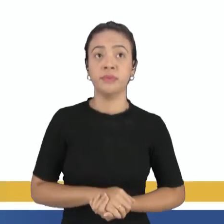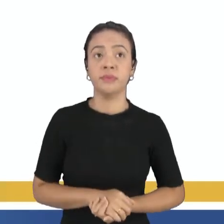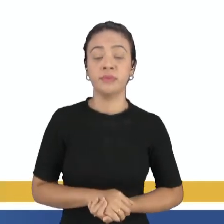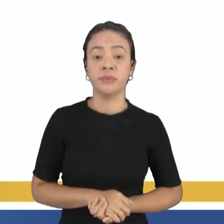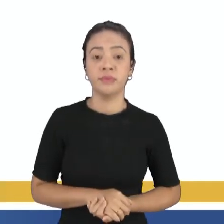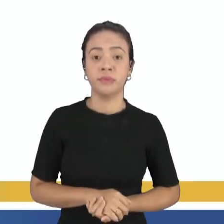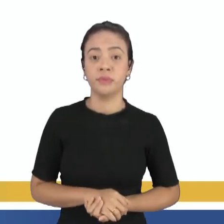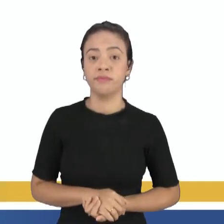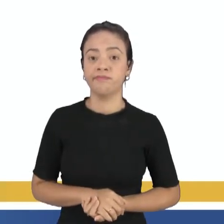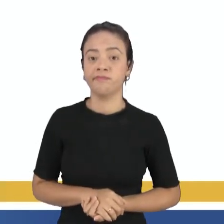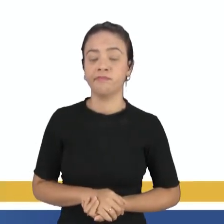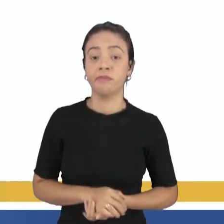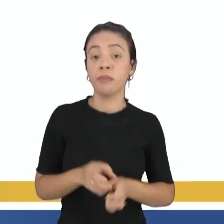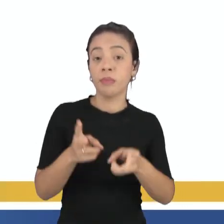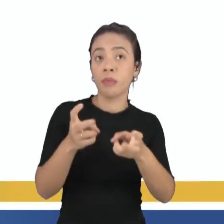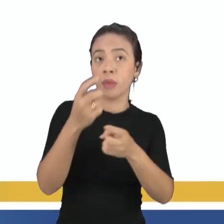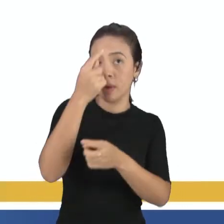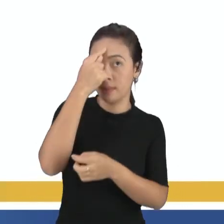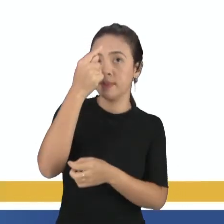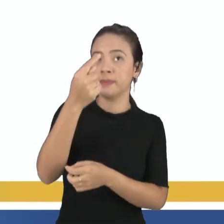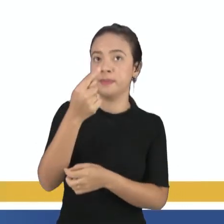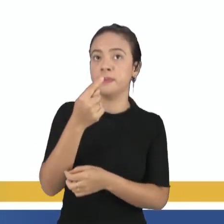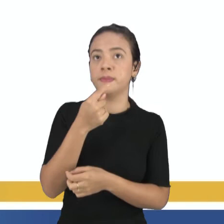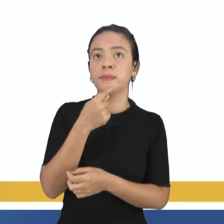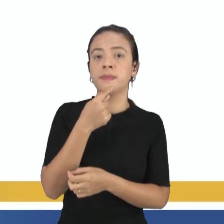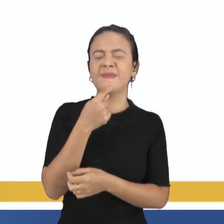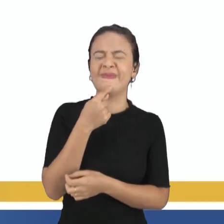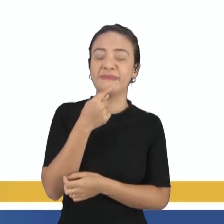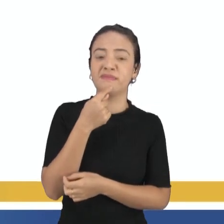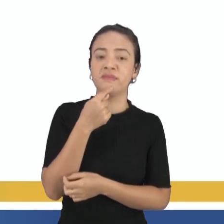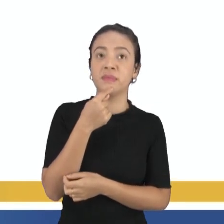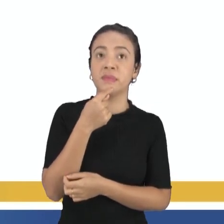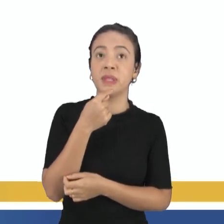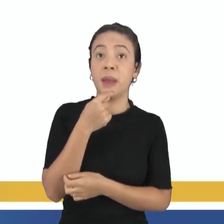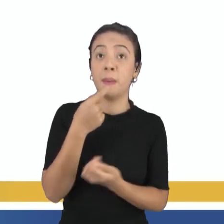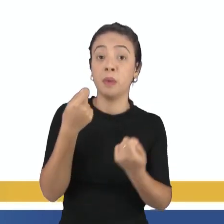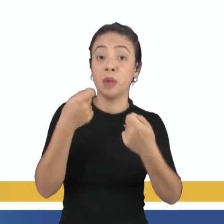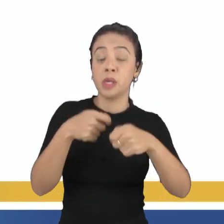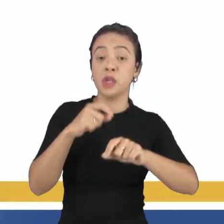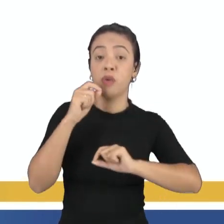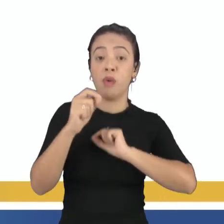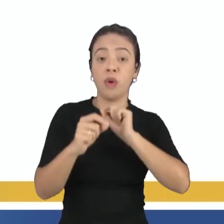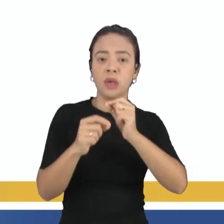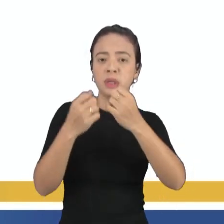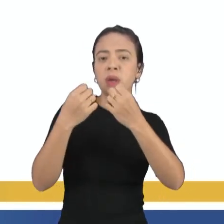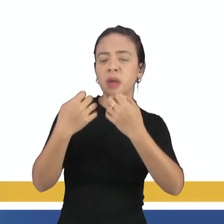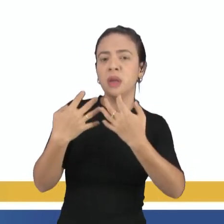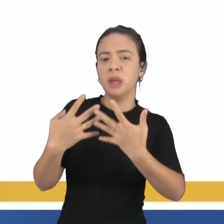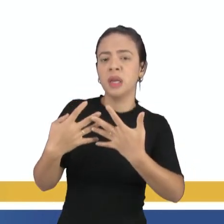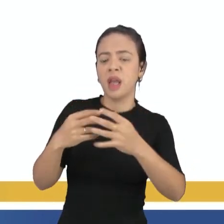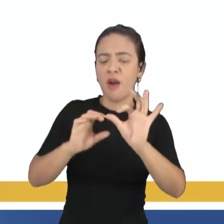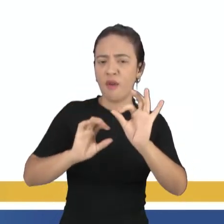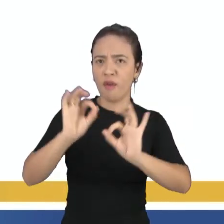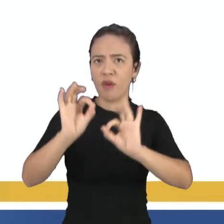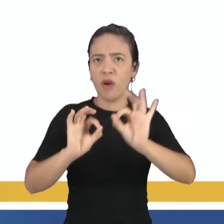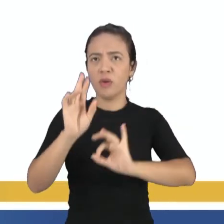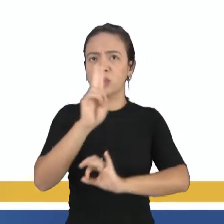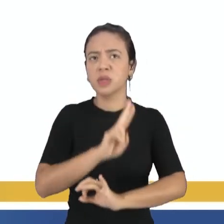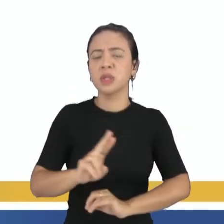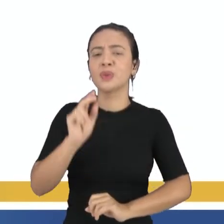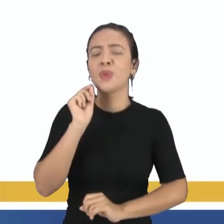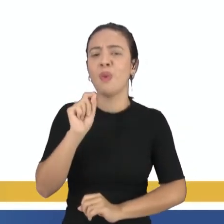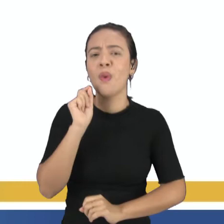Exercício 3. Observe a figura. Observando a figura, podemos afirmar que ela foi construída a partir de